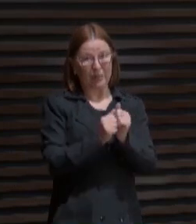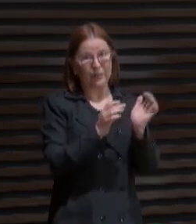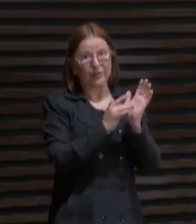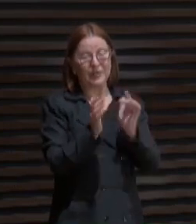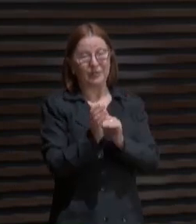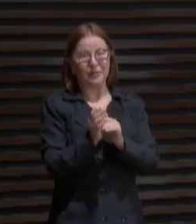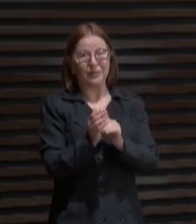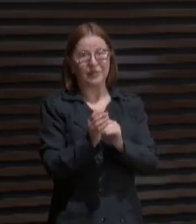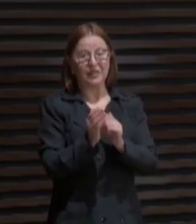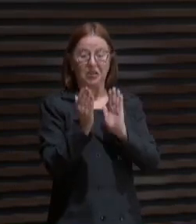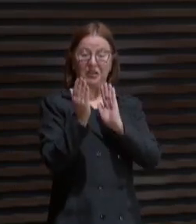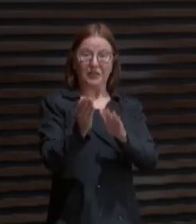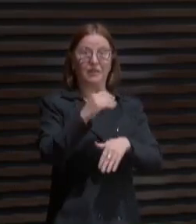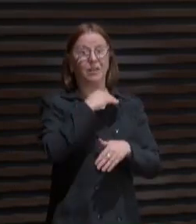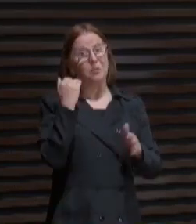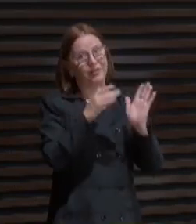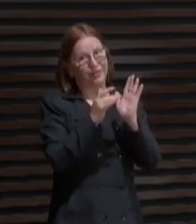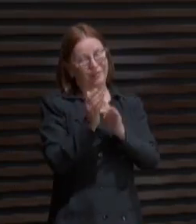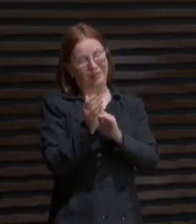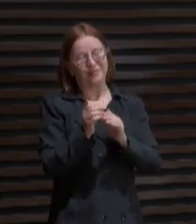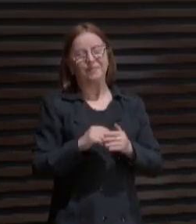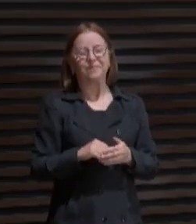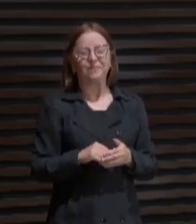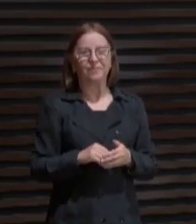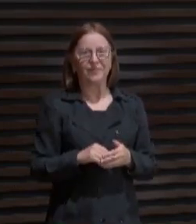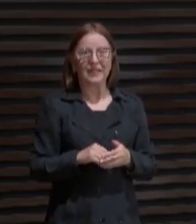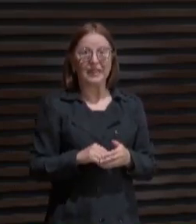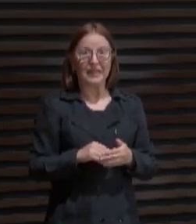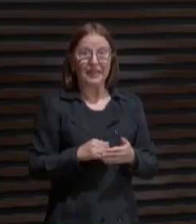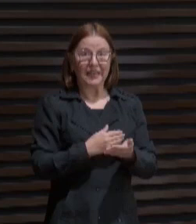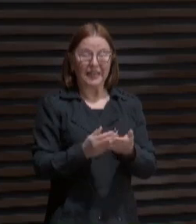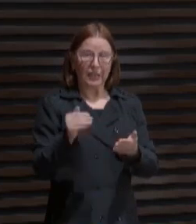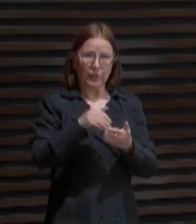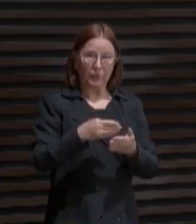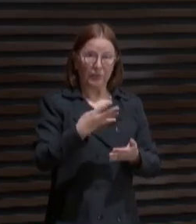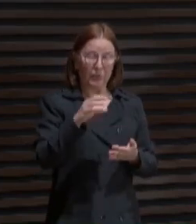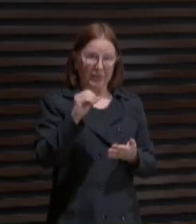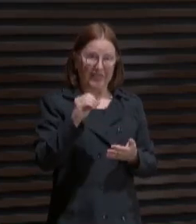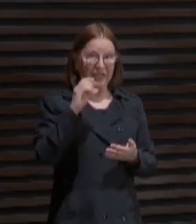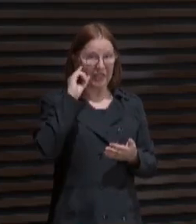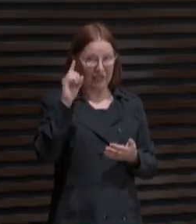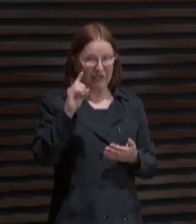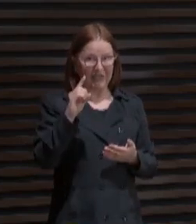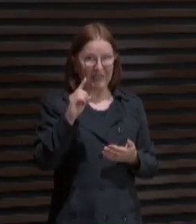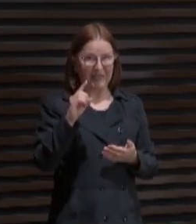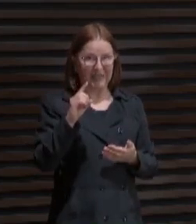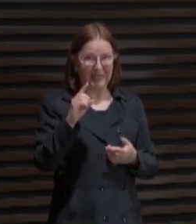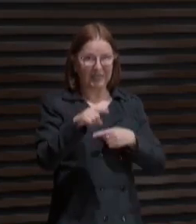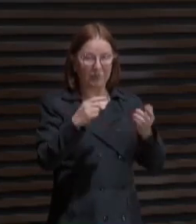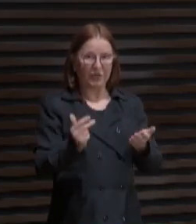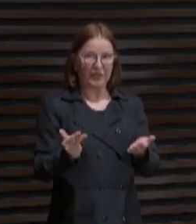esses últimos 40 dias, desde a morte de Jesus, a sua ressurreição, até a assunção ao